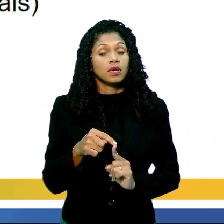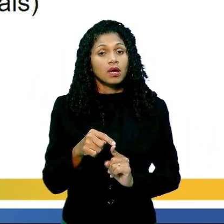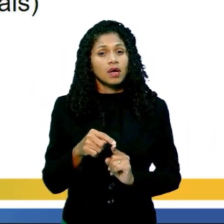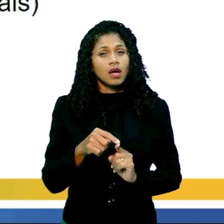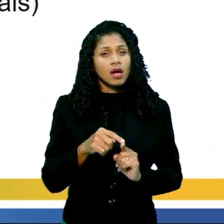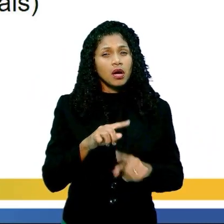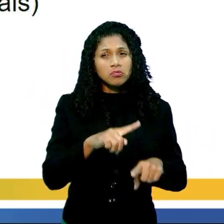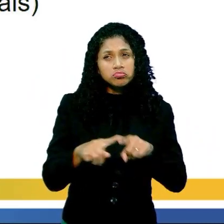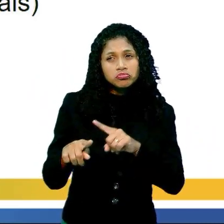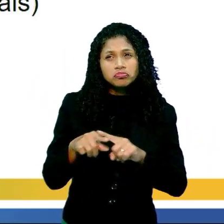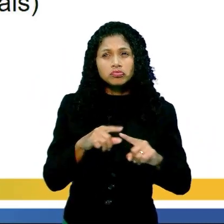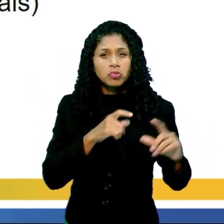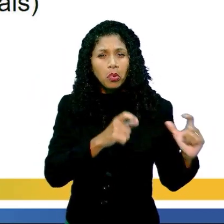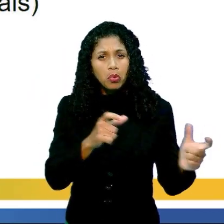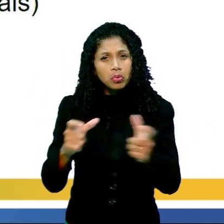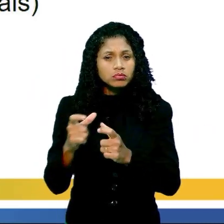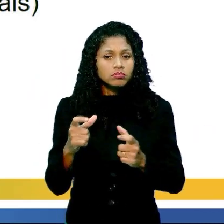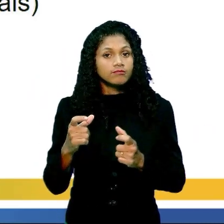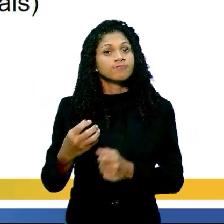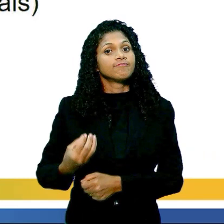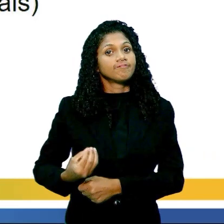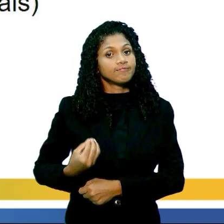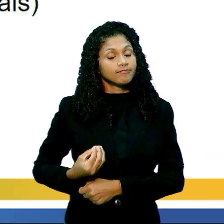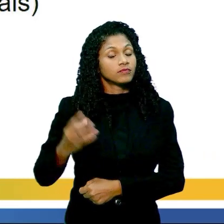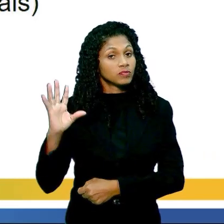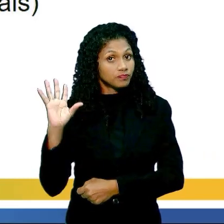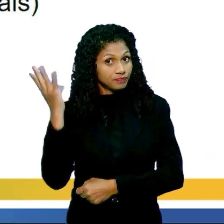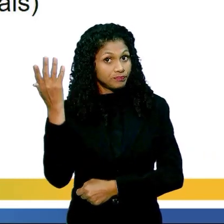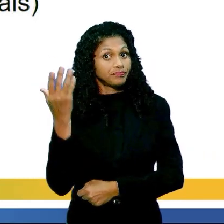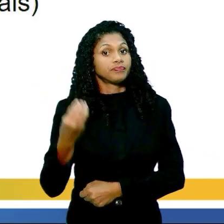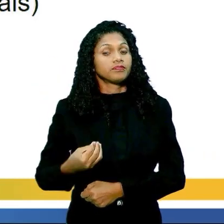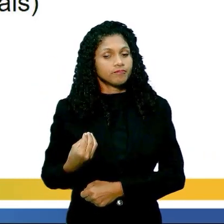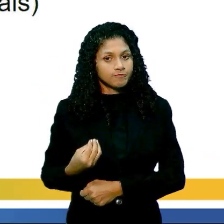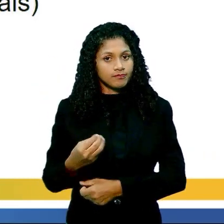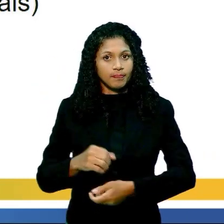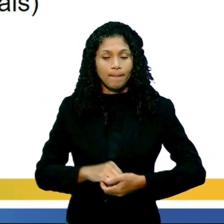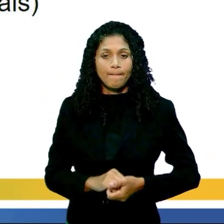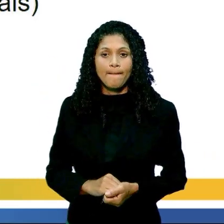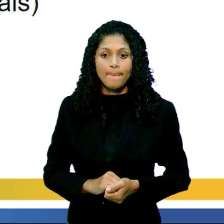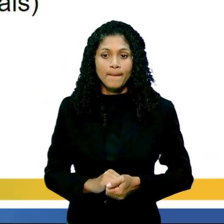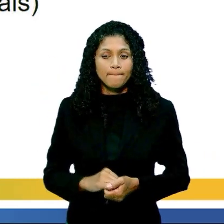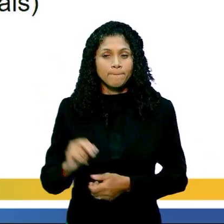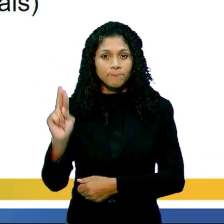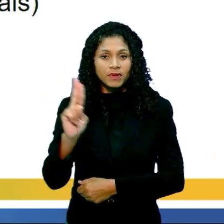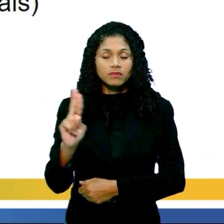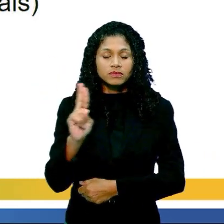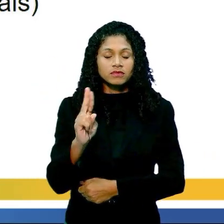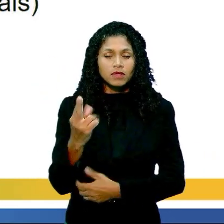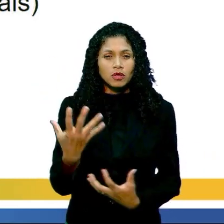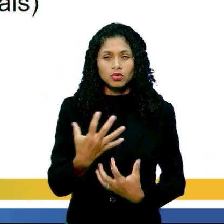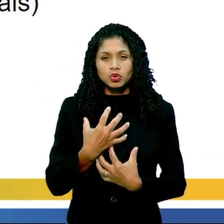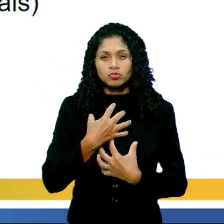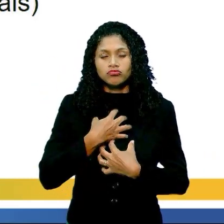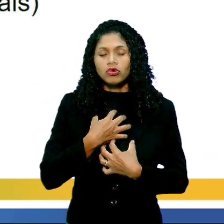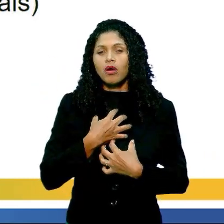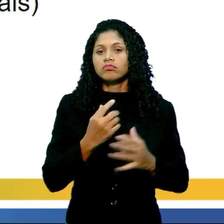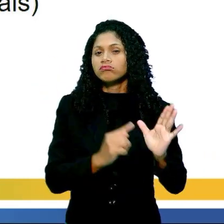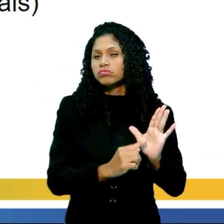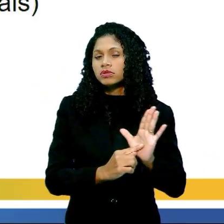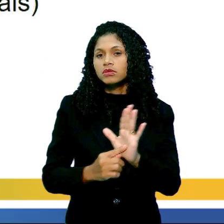Além disso, ele é usado para expressar verdades universais, sentimentos,